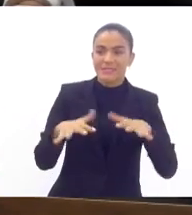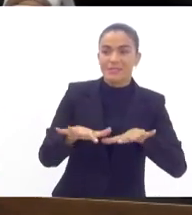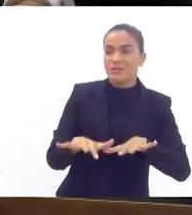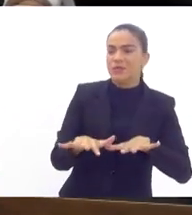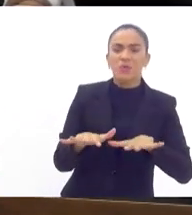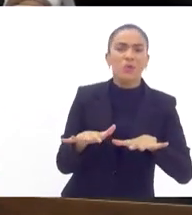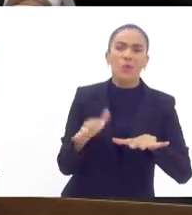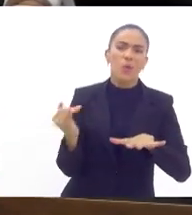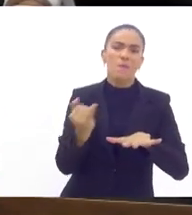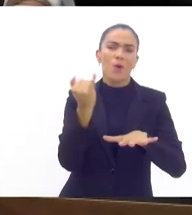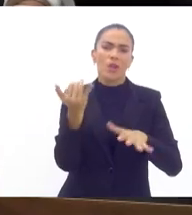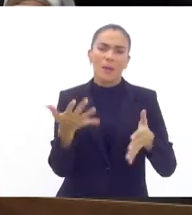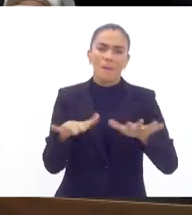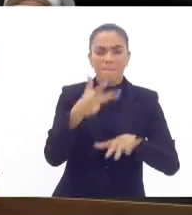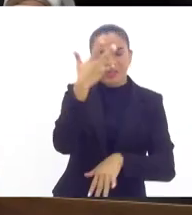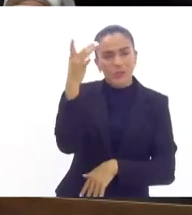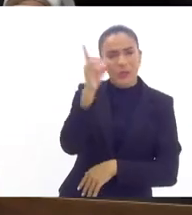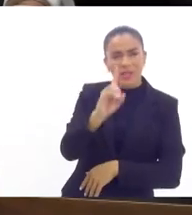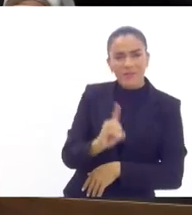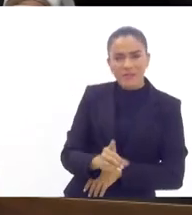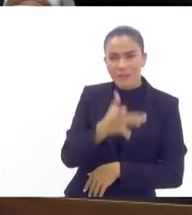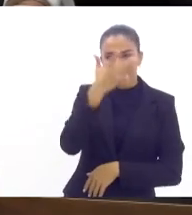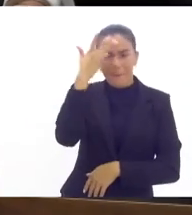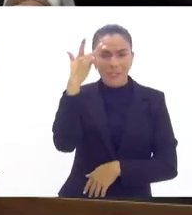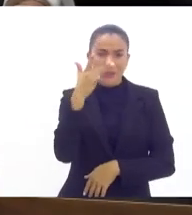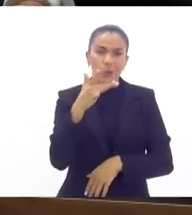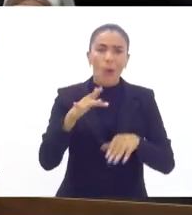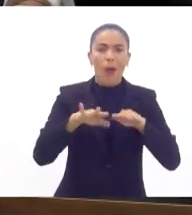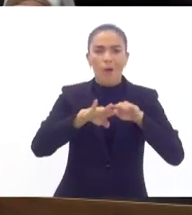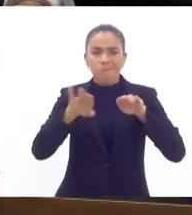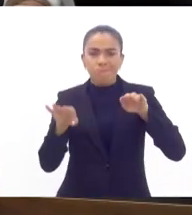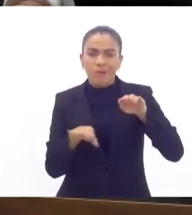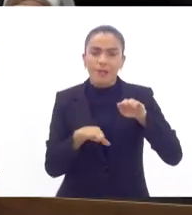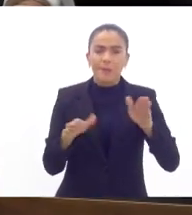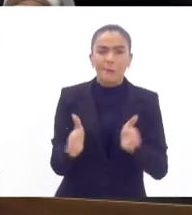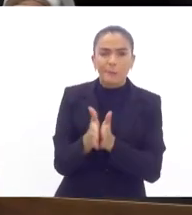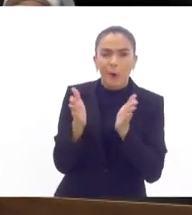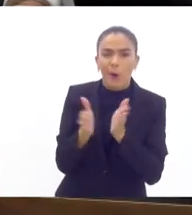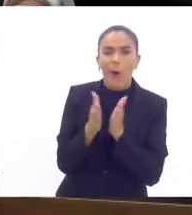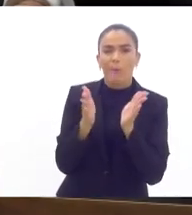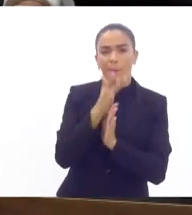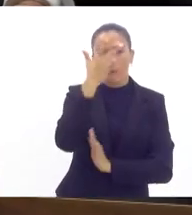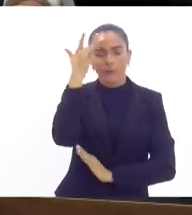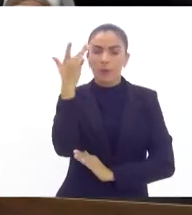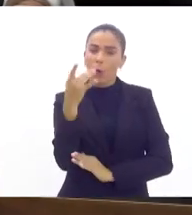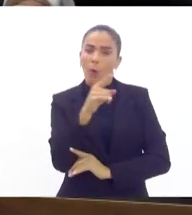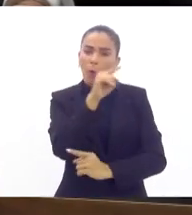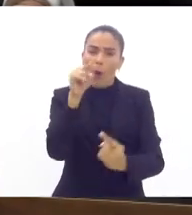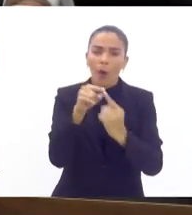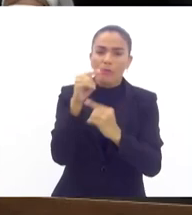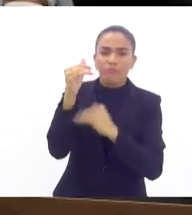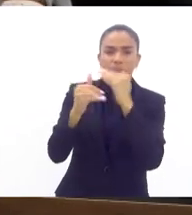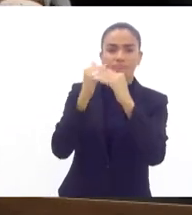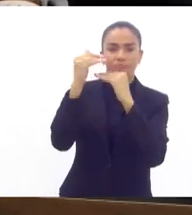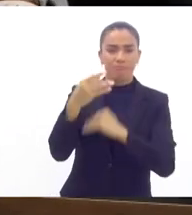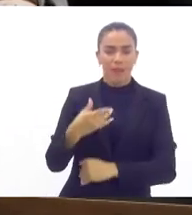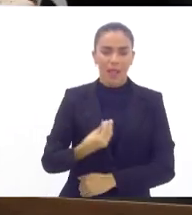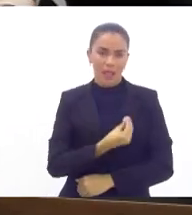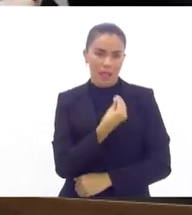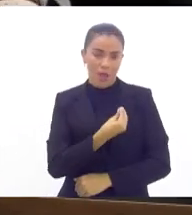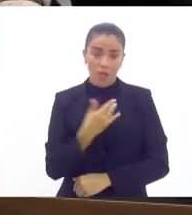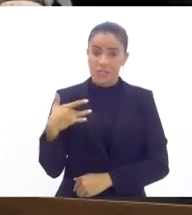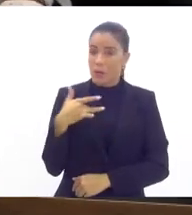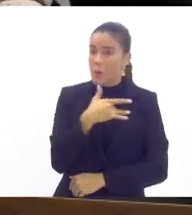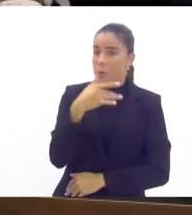qual inclusão forro das pessoas com deficiência das pessoas a margem da sociedade dos jovens para uma vida melhor das pessoas por uma saúde melhor